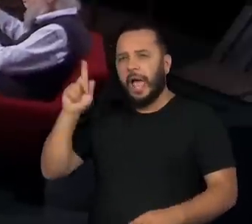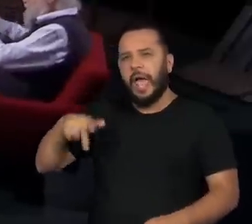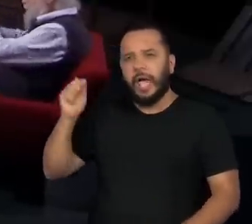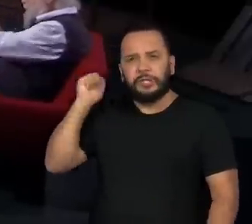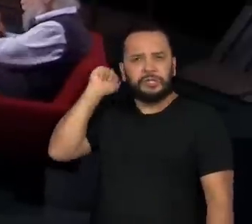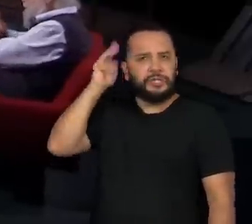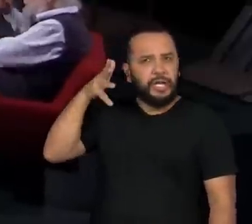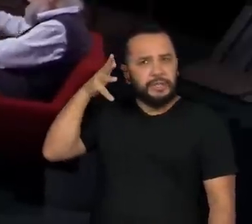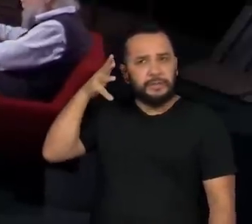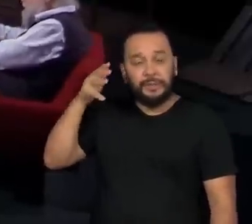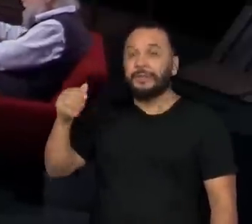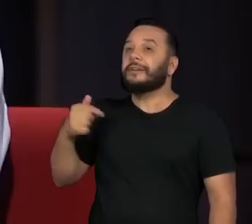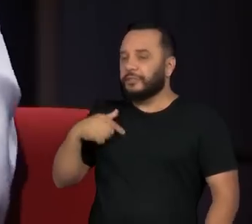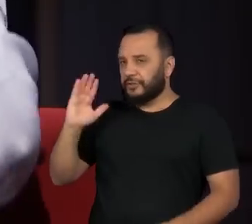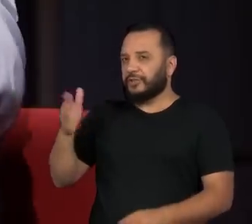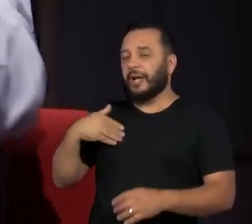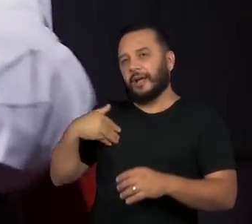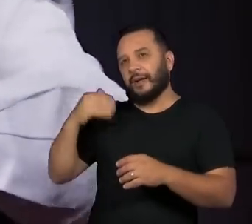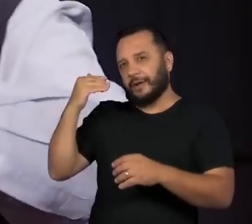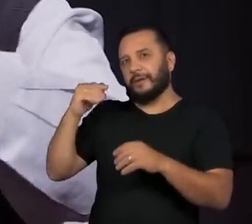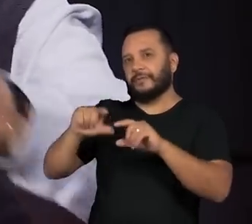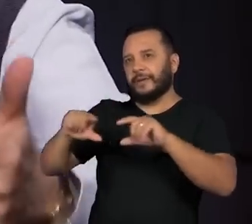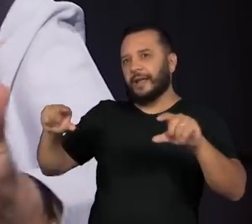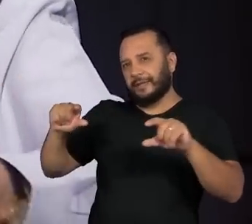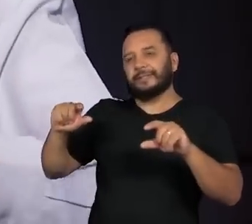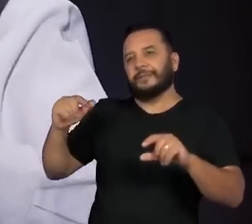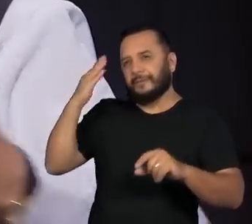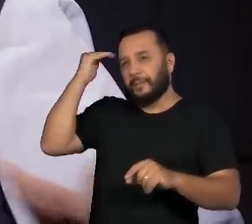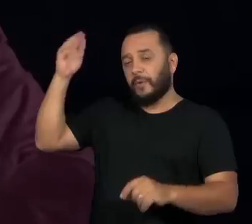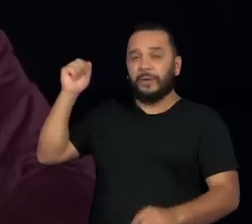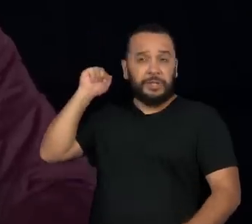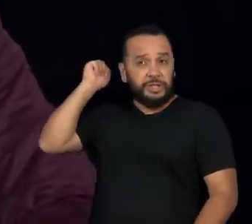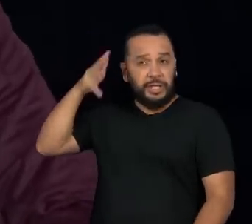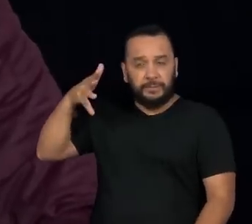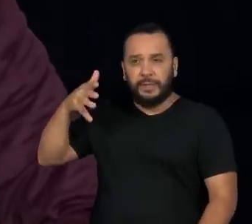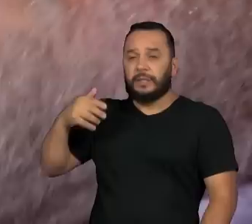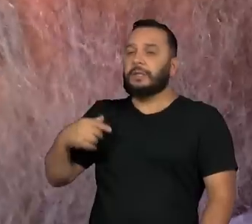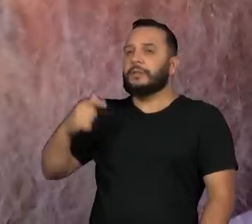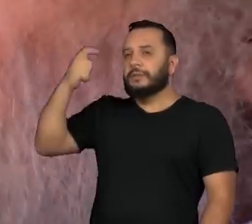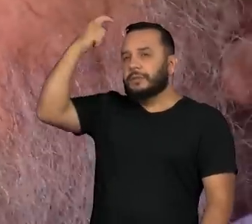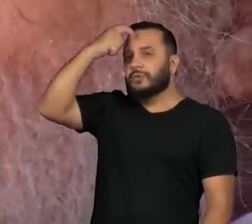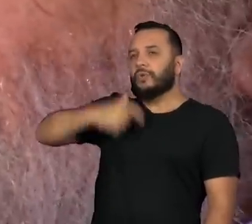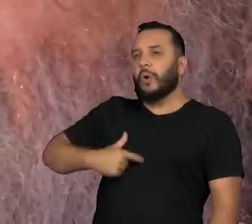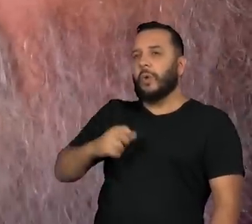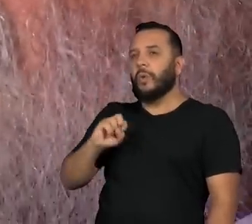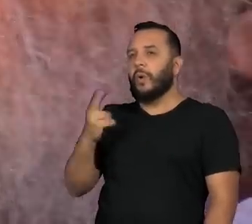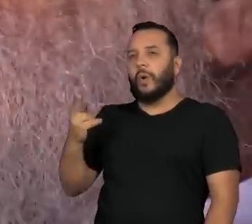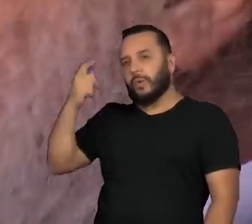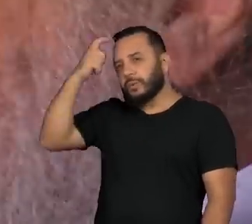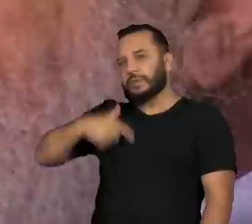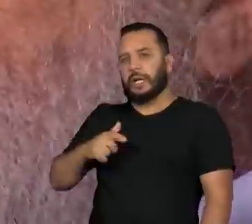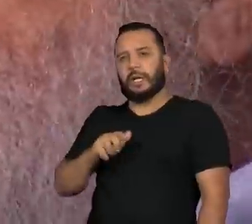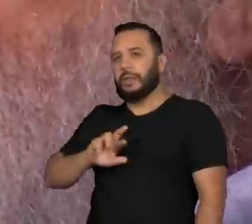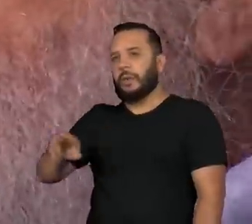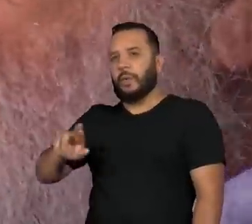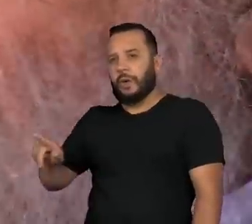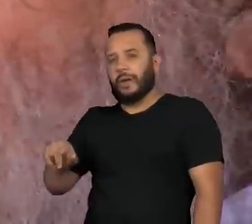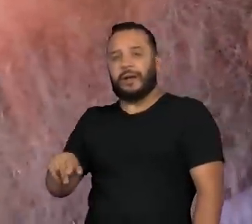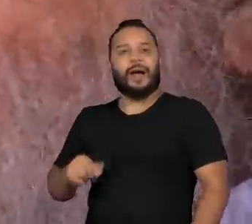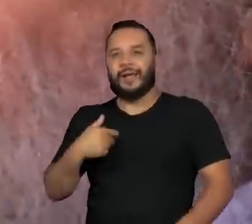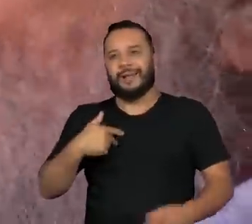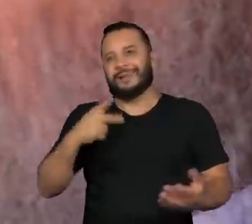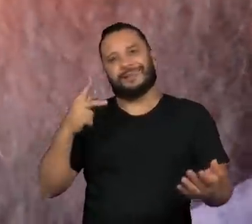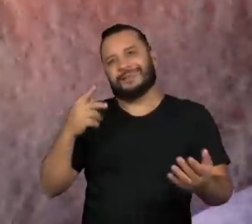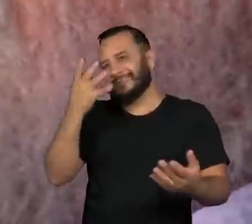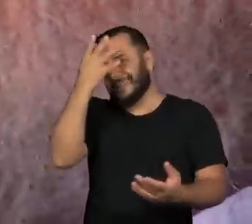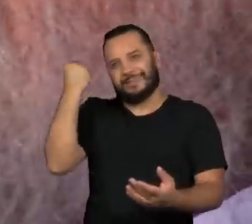provavelmente ele pegou a frase Shakespeare que é ser ou não e esqueceu que era do Macro quer dizer isso e mais que isso isso é um